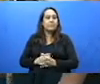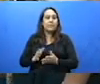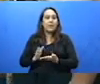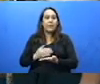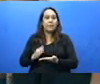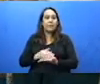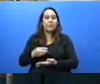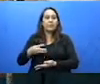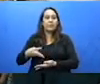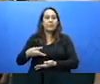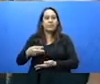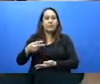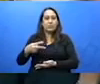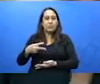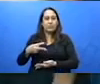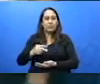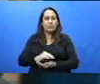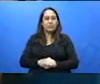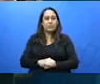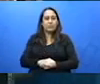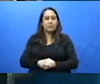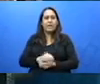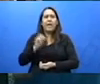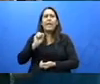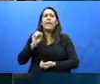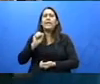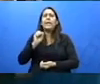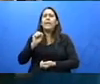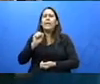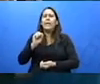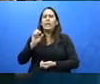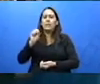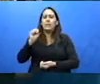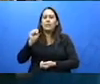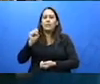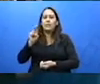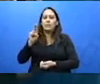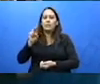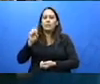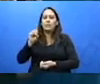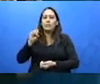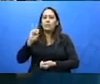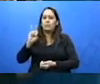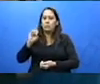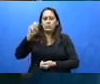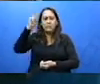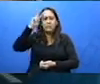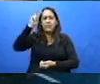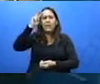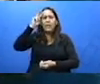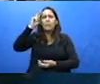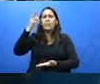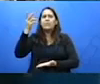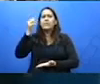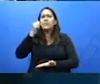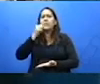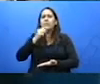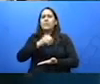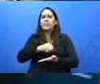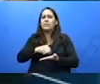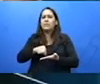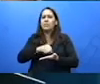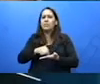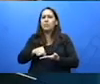Página 32. Quem era a Suzy nas memórias de Blandina Franco? Quem é essa famosa